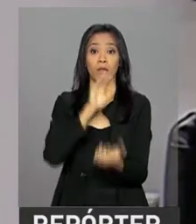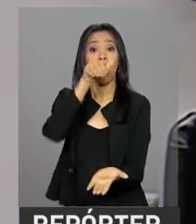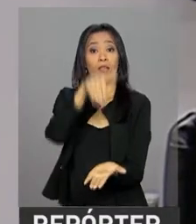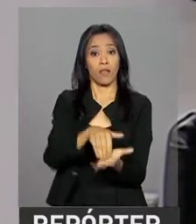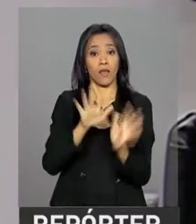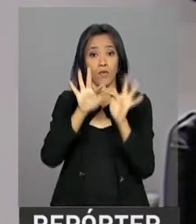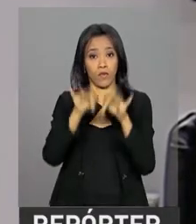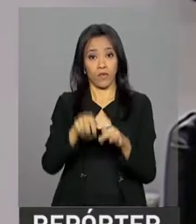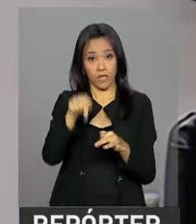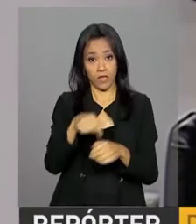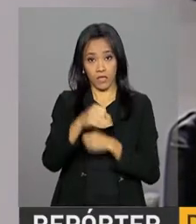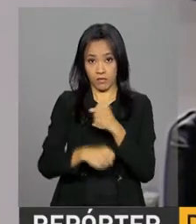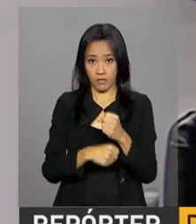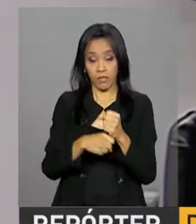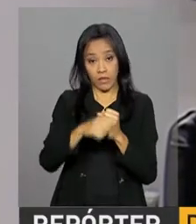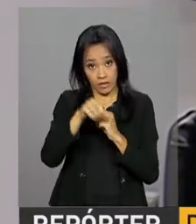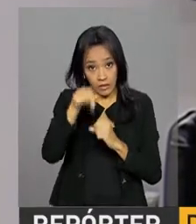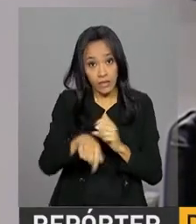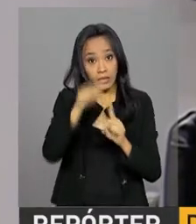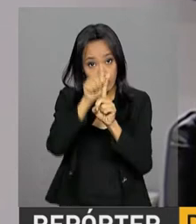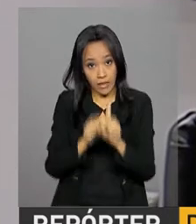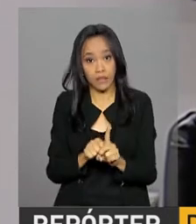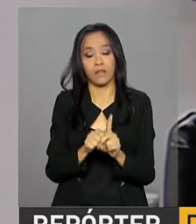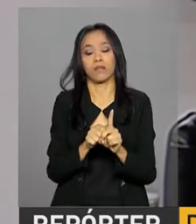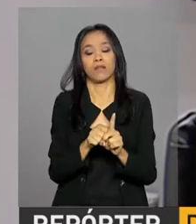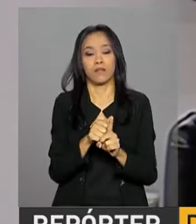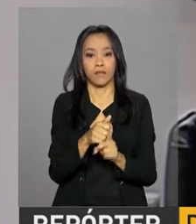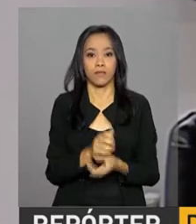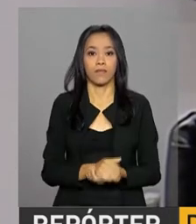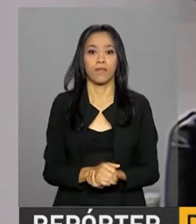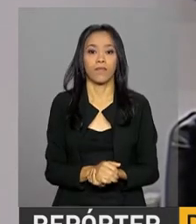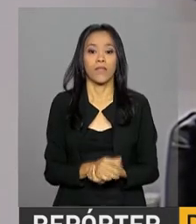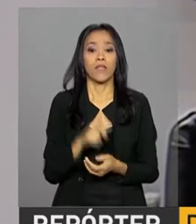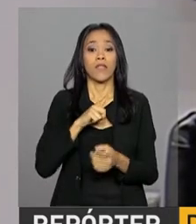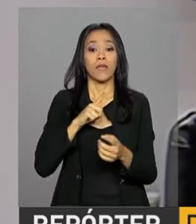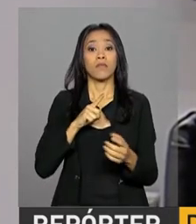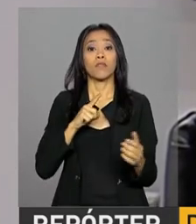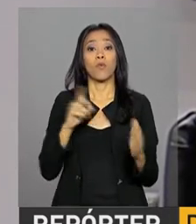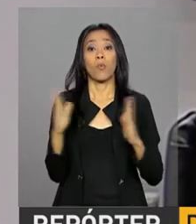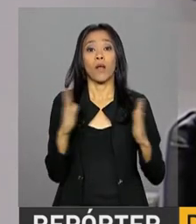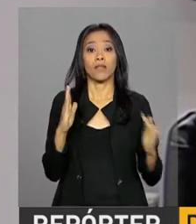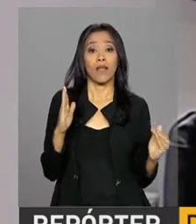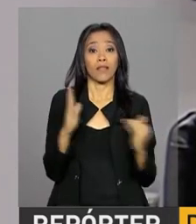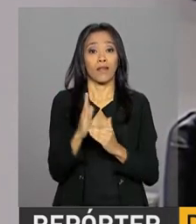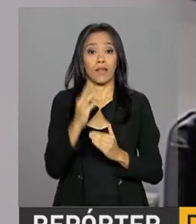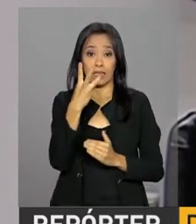que a legislação diz é que nós temos até o dia 30, né, do mês,